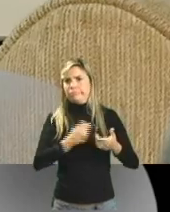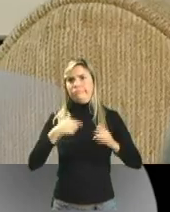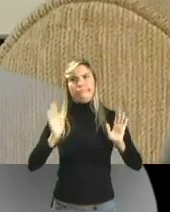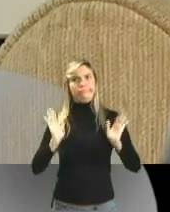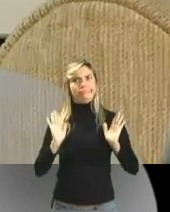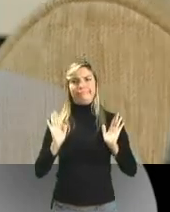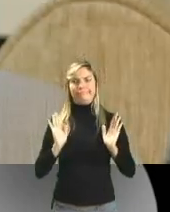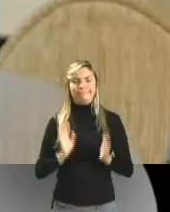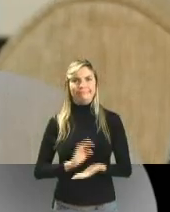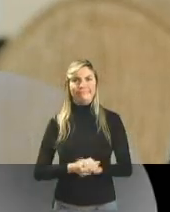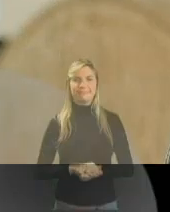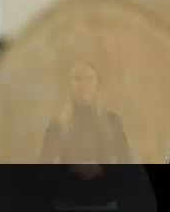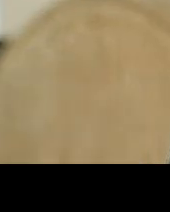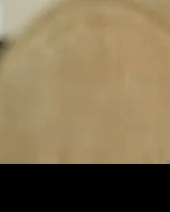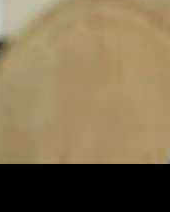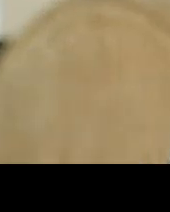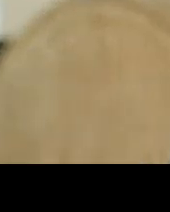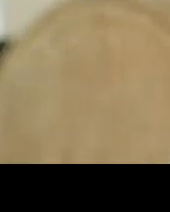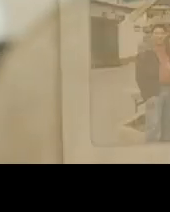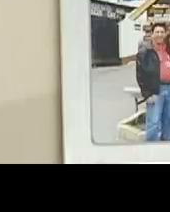hospital.